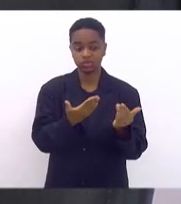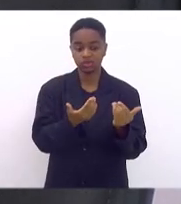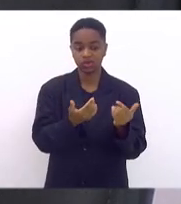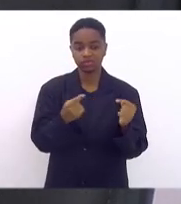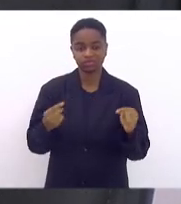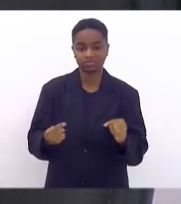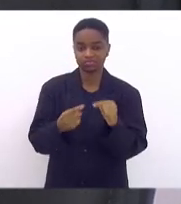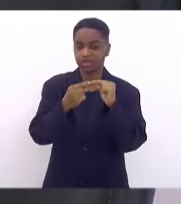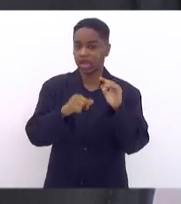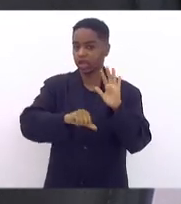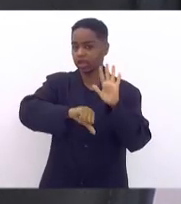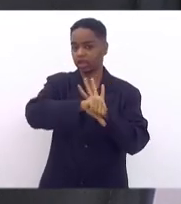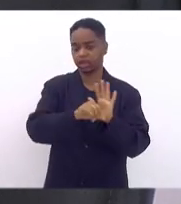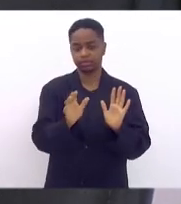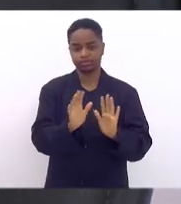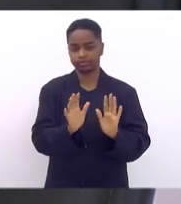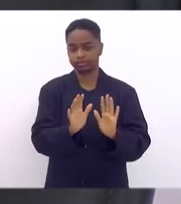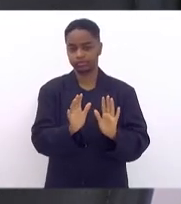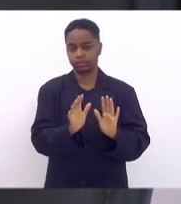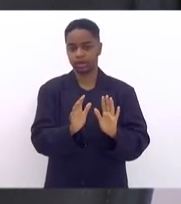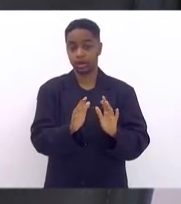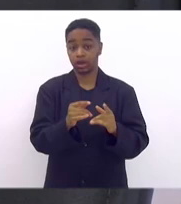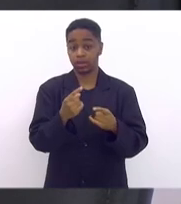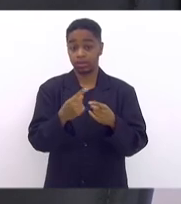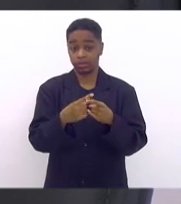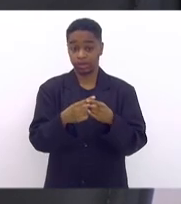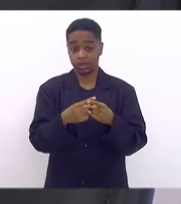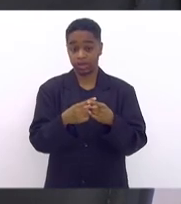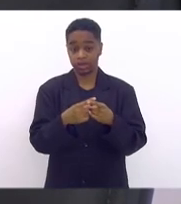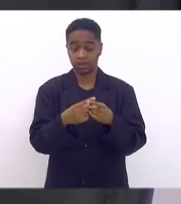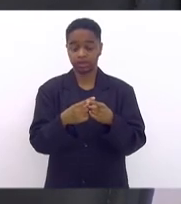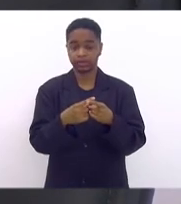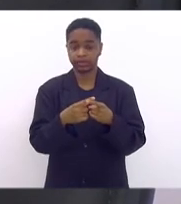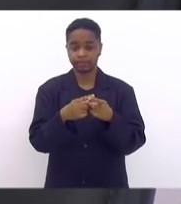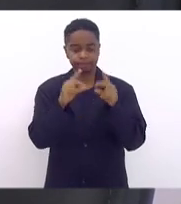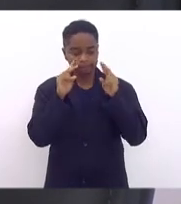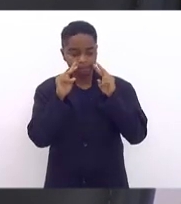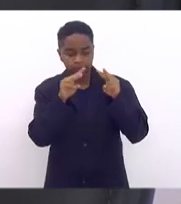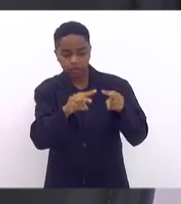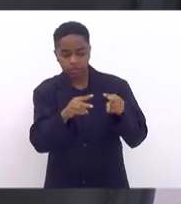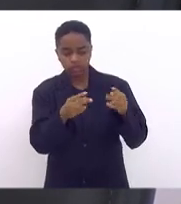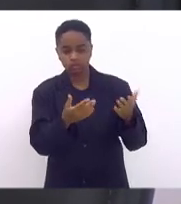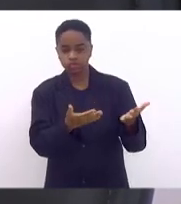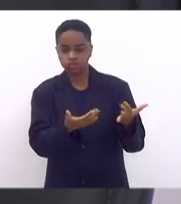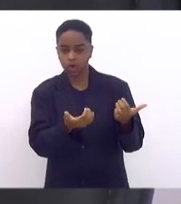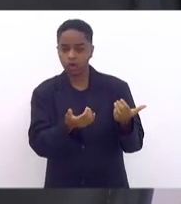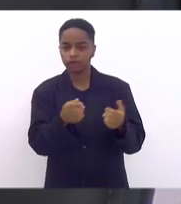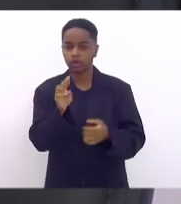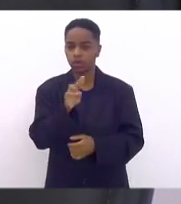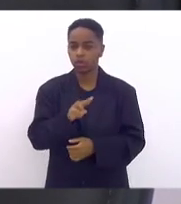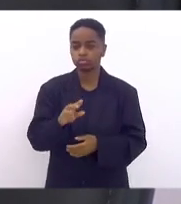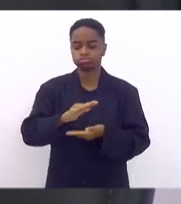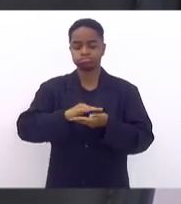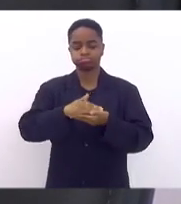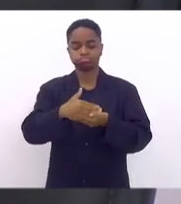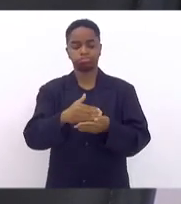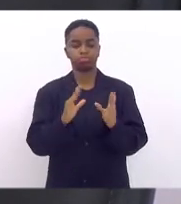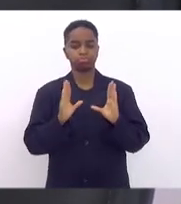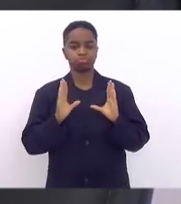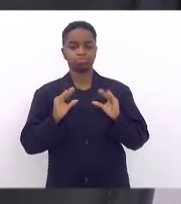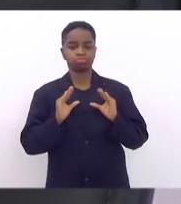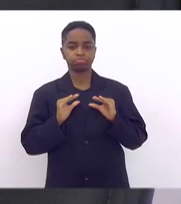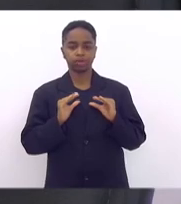criminoso. Esse olhar, para olhar para aquele jovem, né, que está por trás de um computador confortável, você não